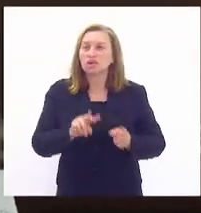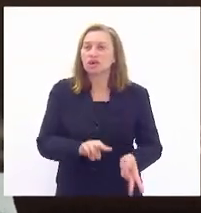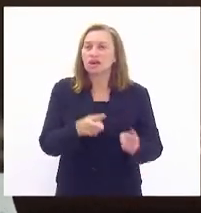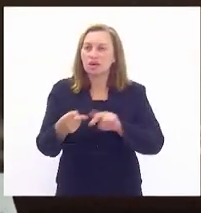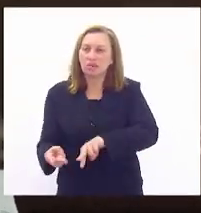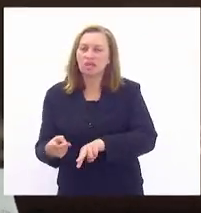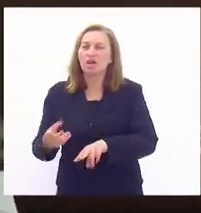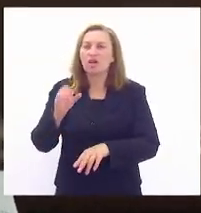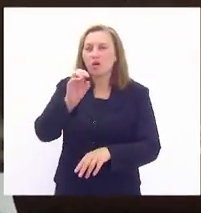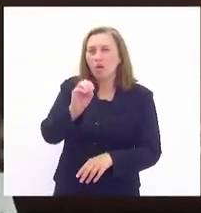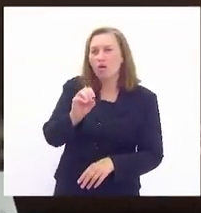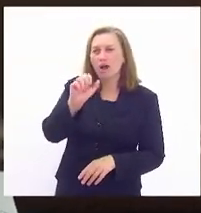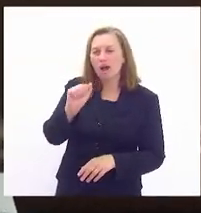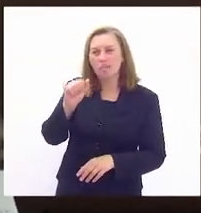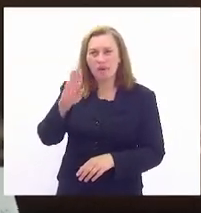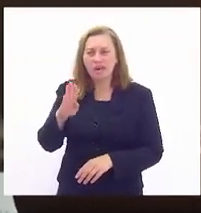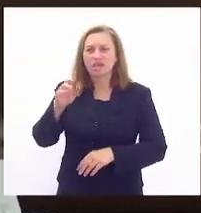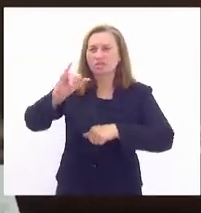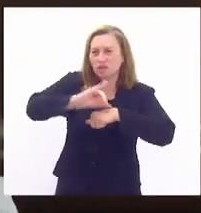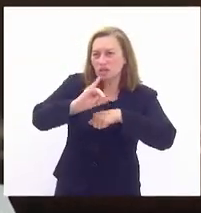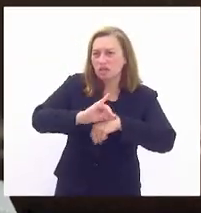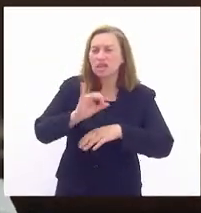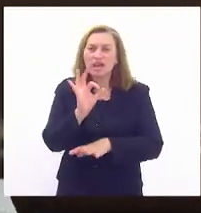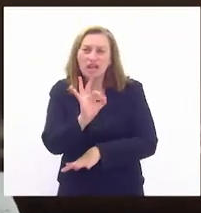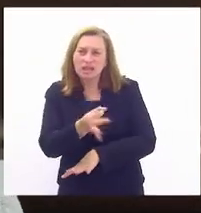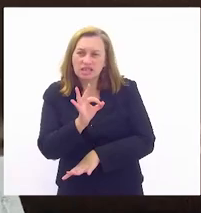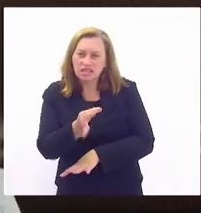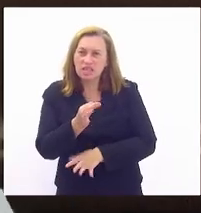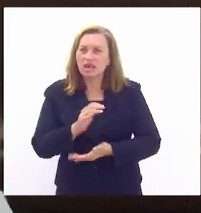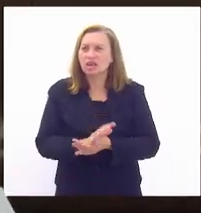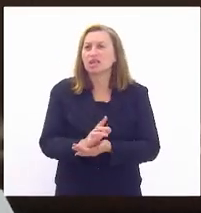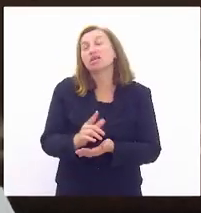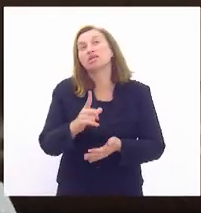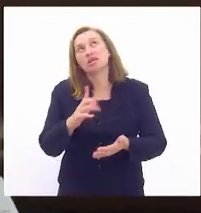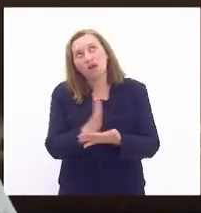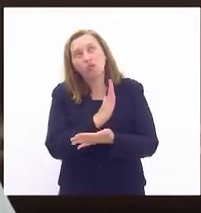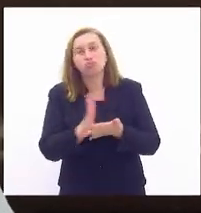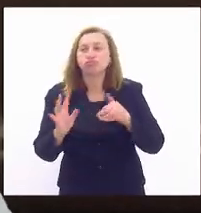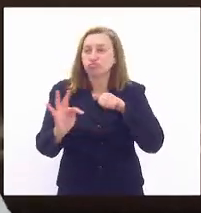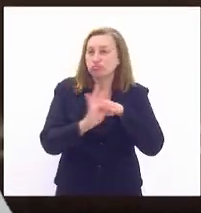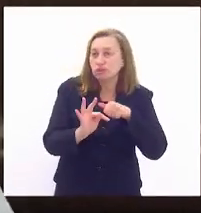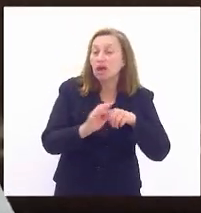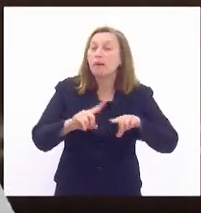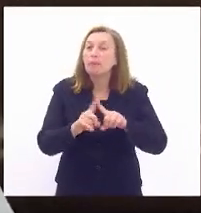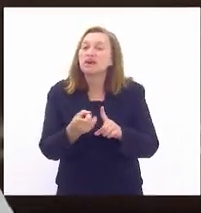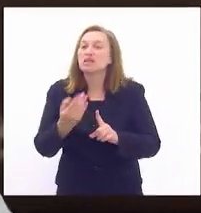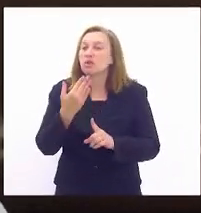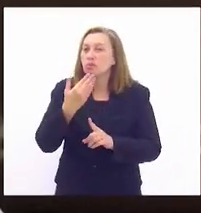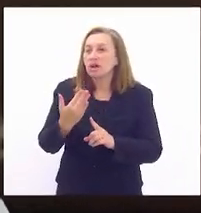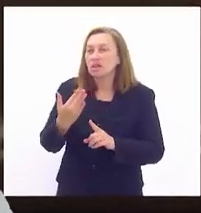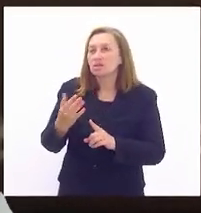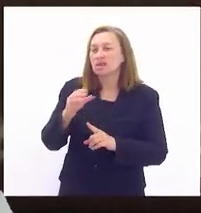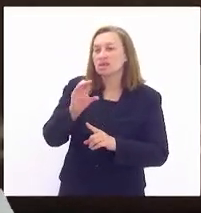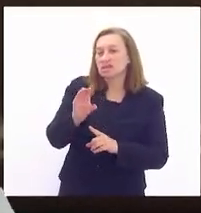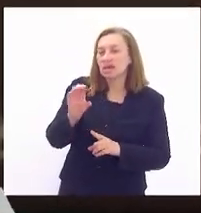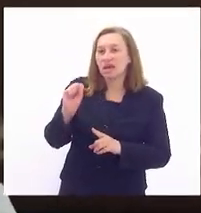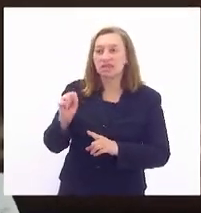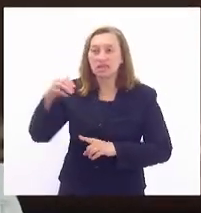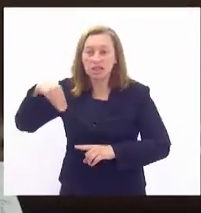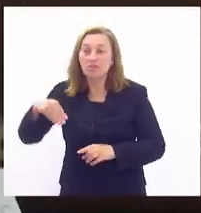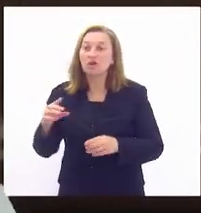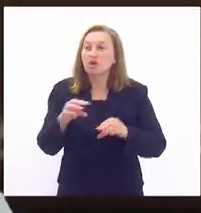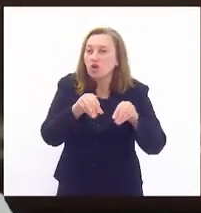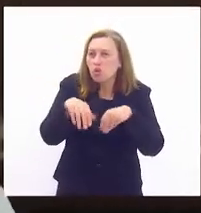Redonda. É lógico que a gente sabe que existem questões técnicas, mas eu proponho a CCN, já que o decreto ele